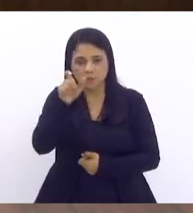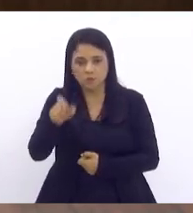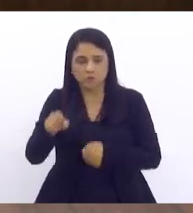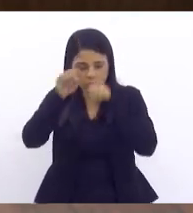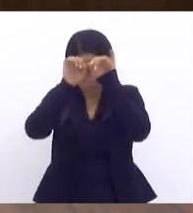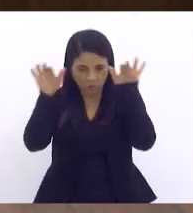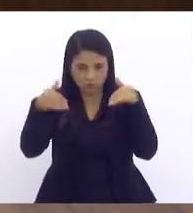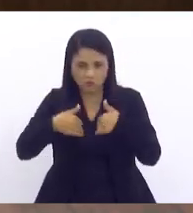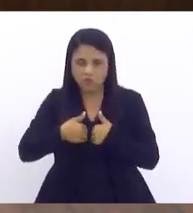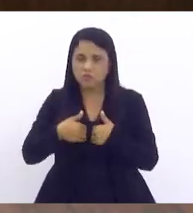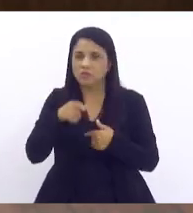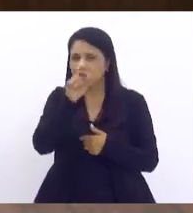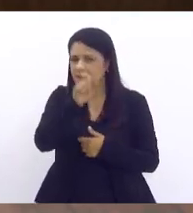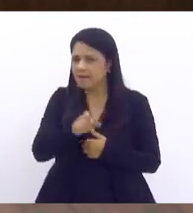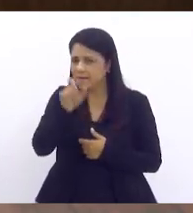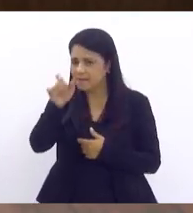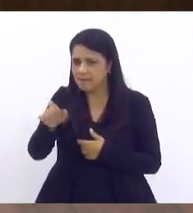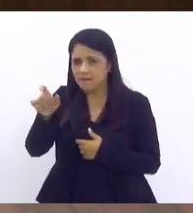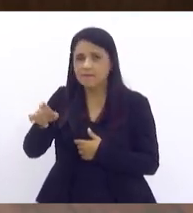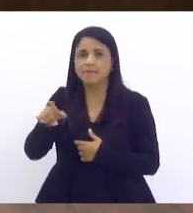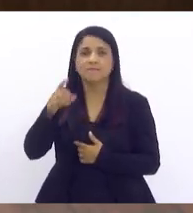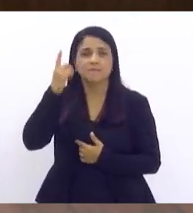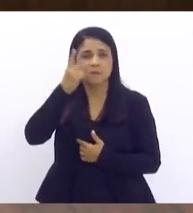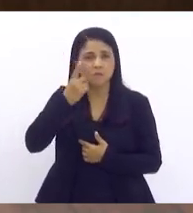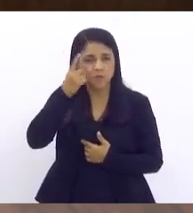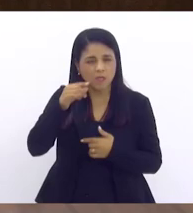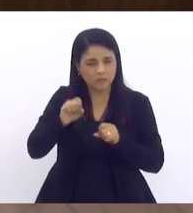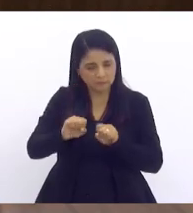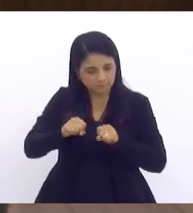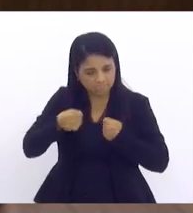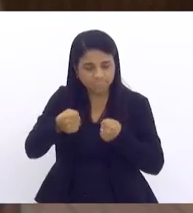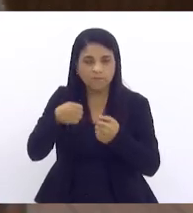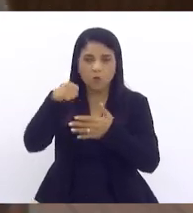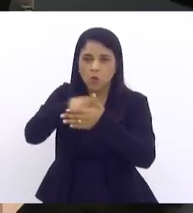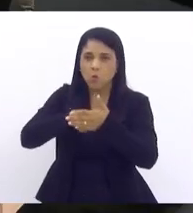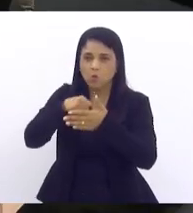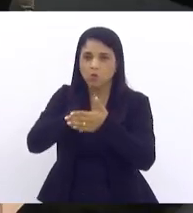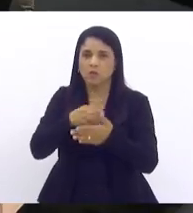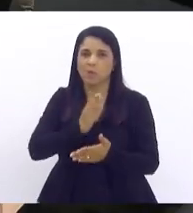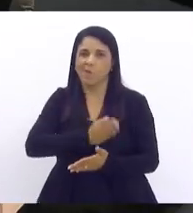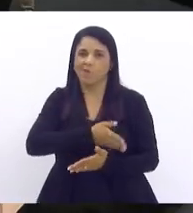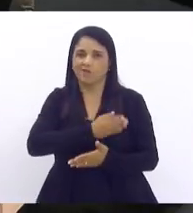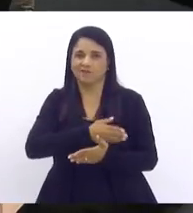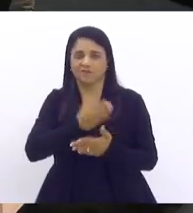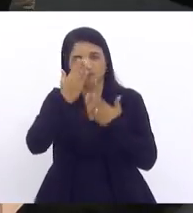parlamentar nessa casa, e essa luta está no coração de cada um. Muito obrigada.